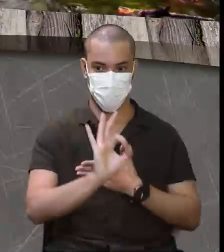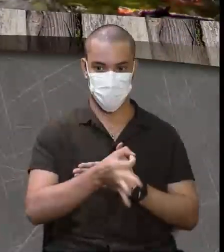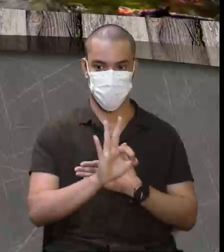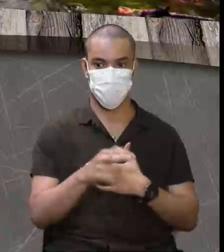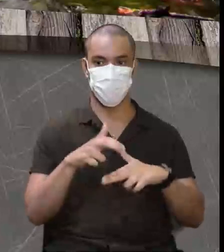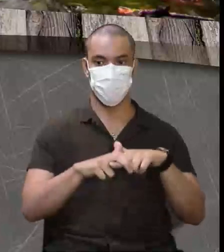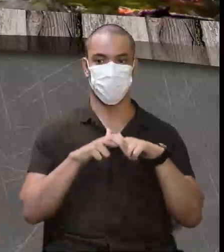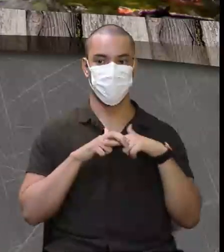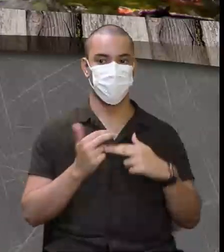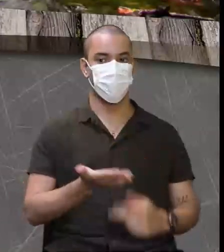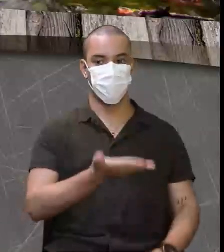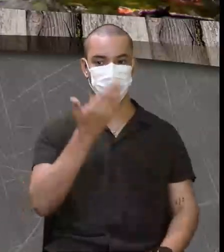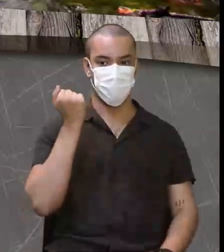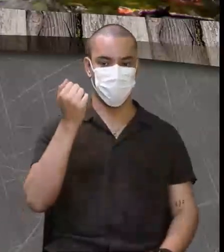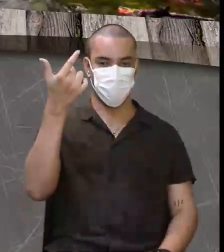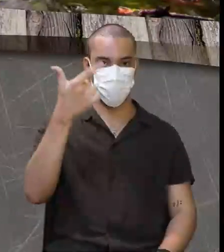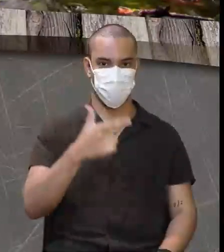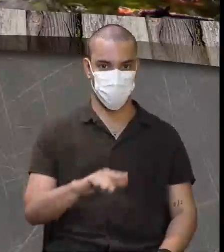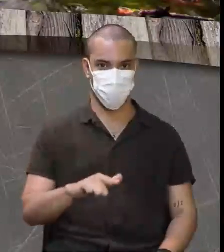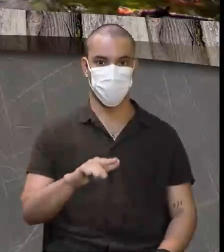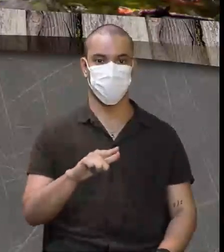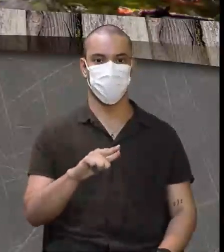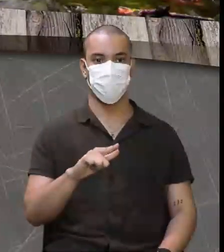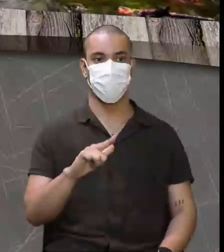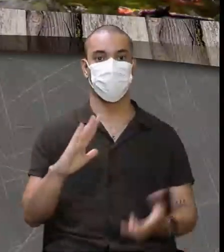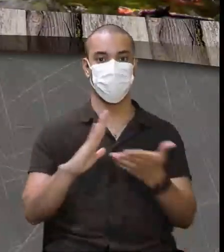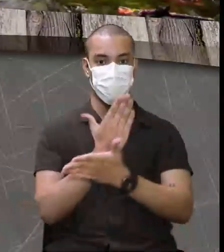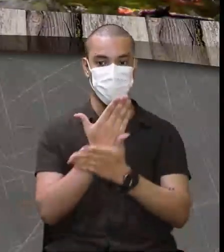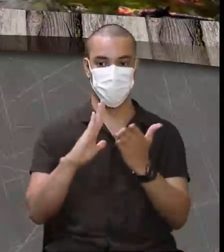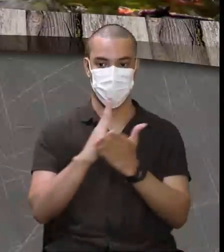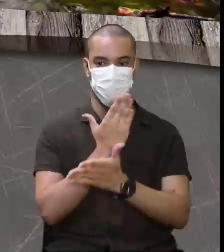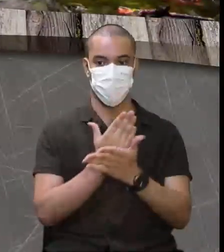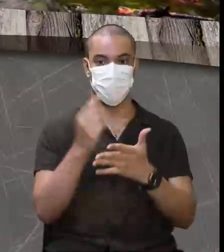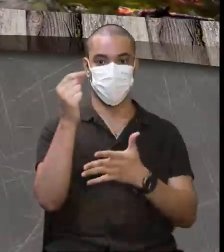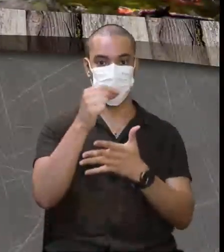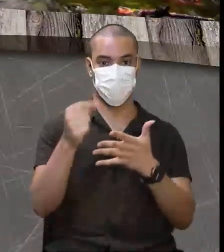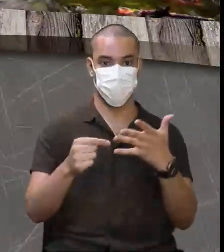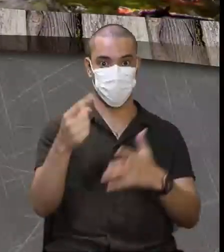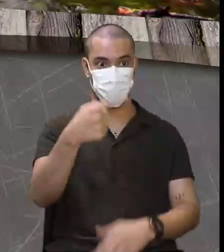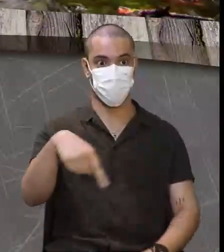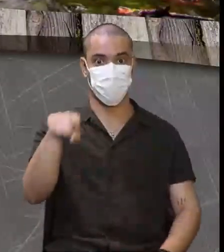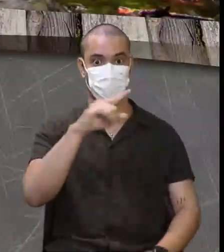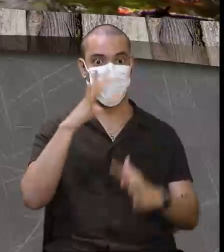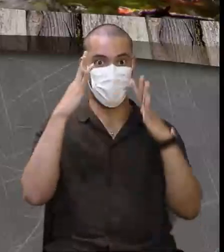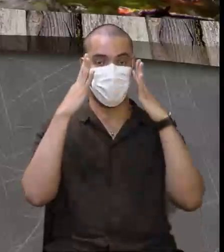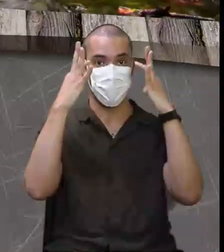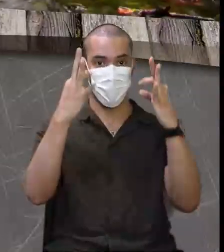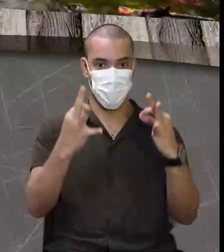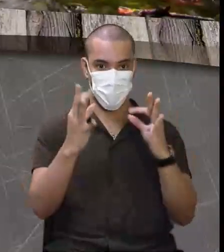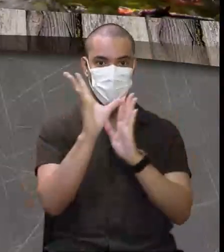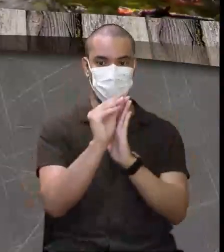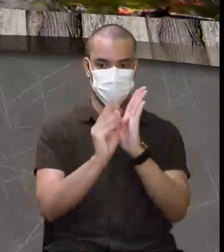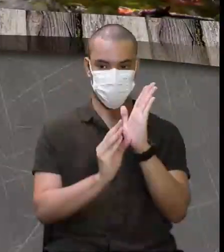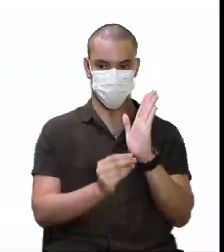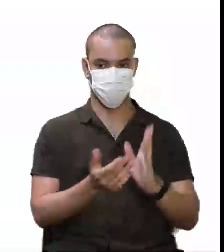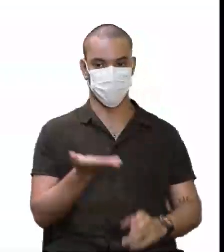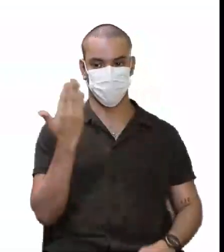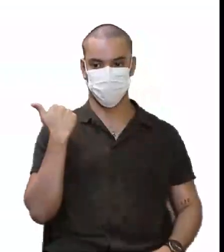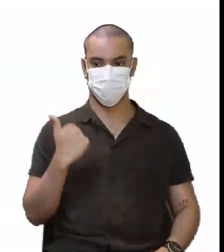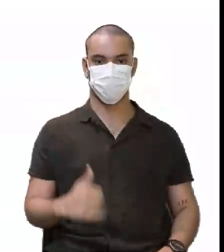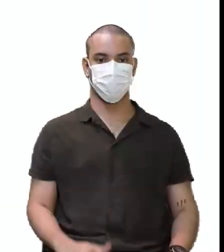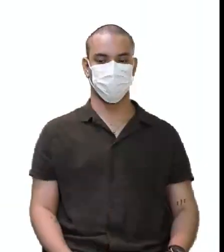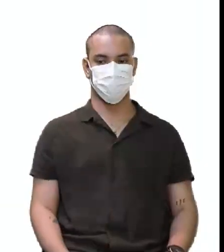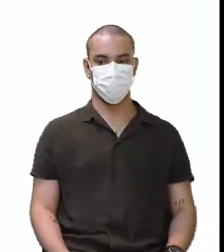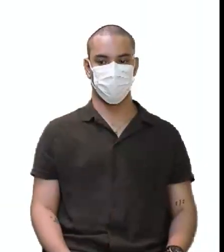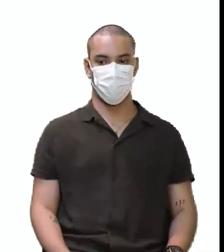certo? Então vamos de novo pontuar item por item para que você realmente se ligue nesse conteúdo. Vamos lá? Então na